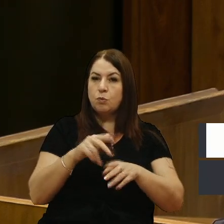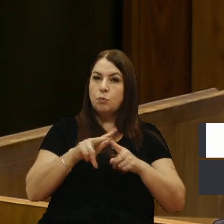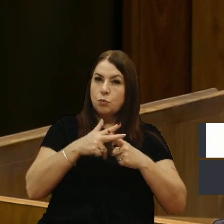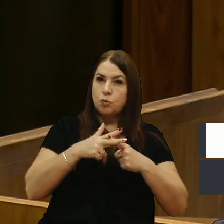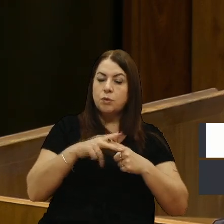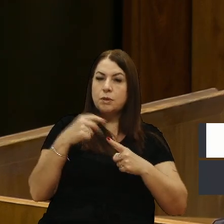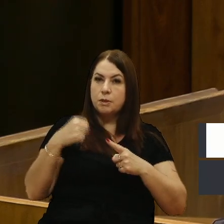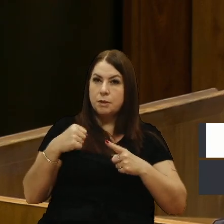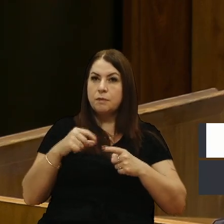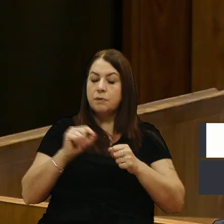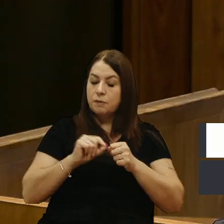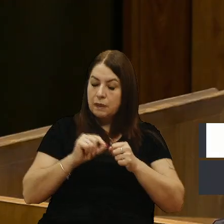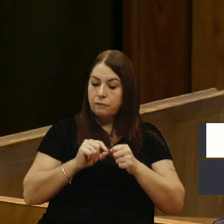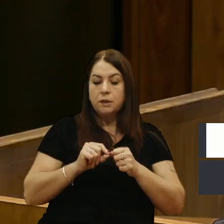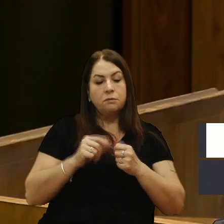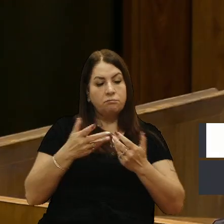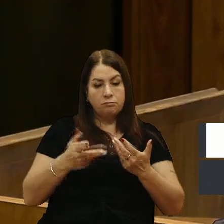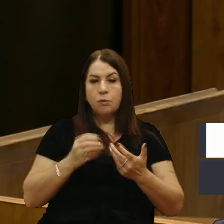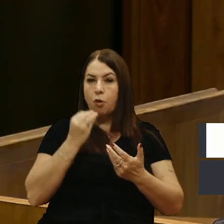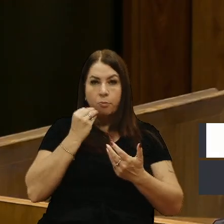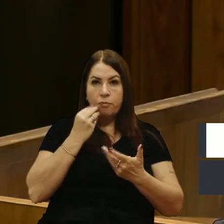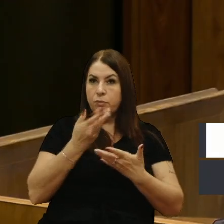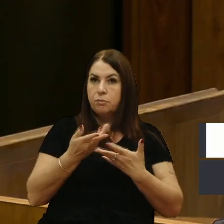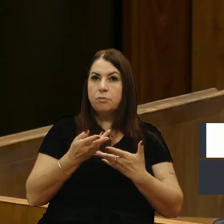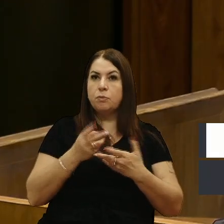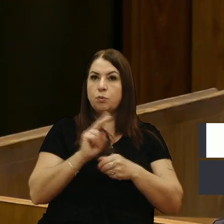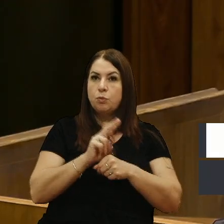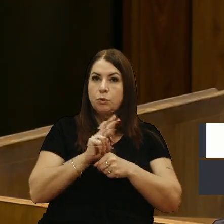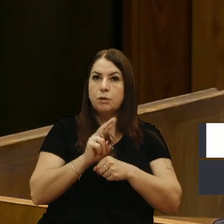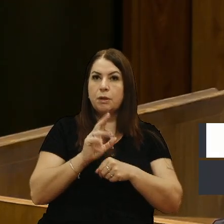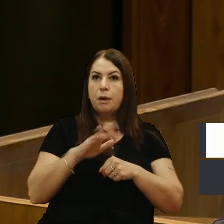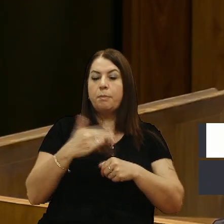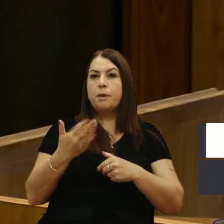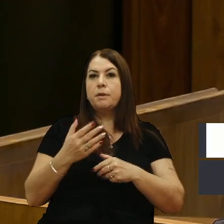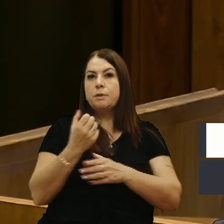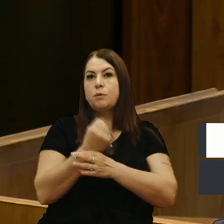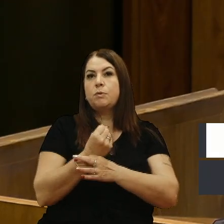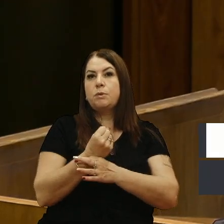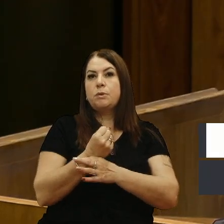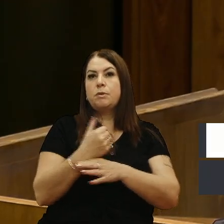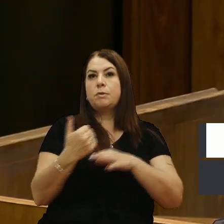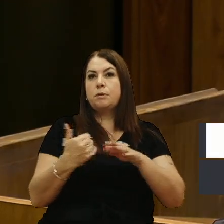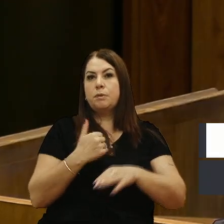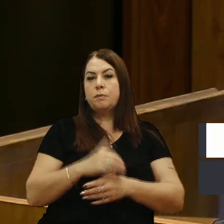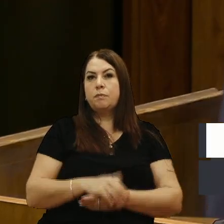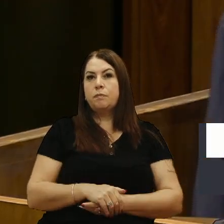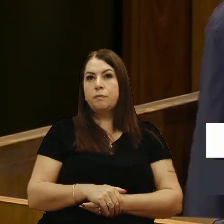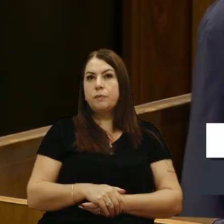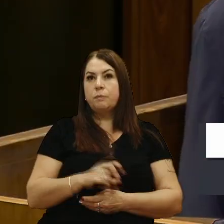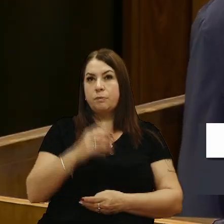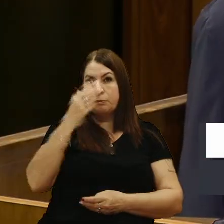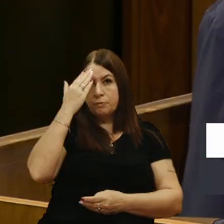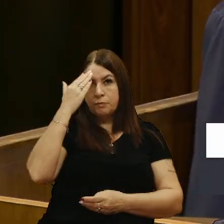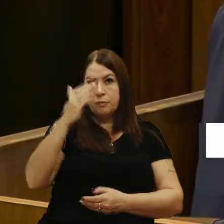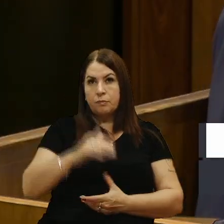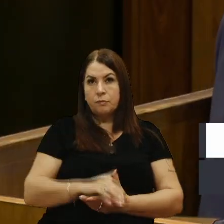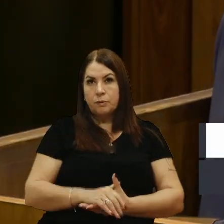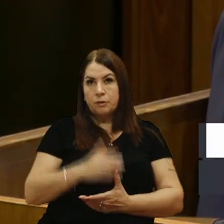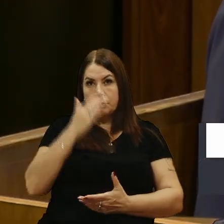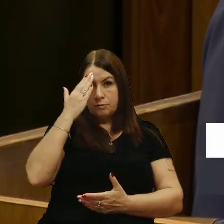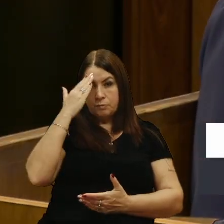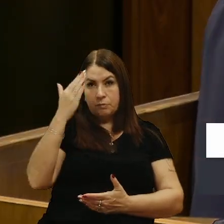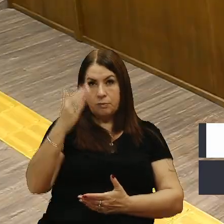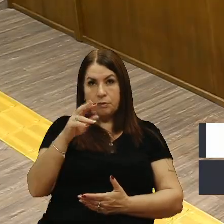seja necessário vai ser feito, logicamente, sempre preservando o máximo possível a segurança da rodovia. Muito obrigado.